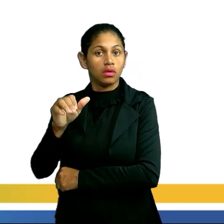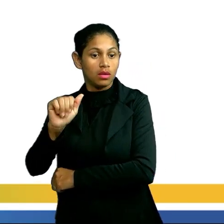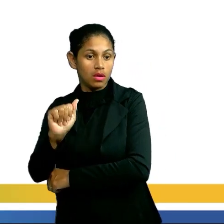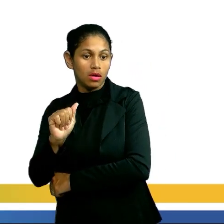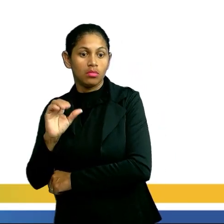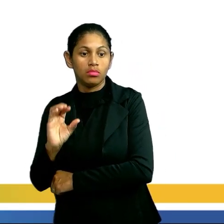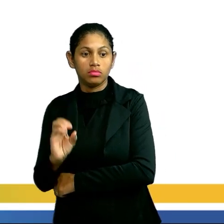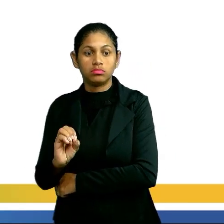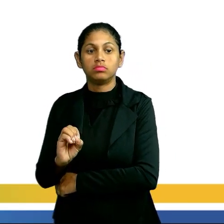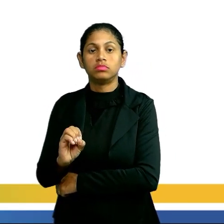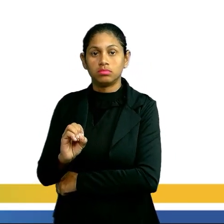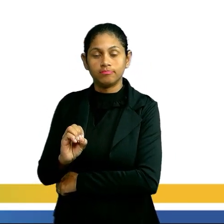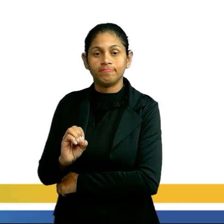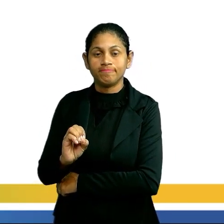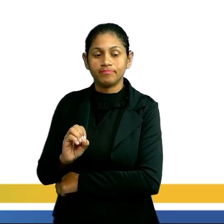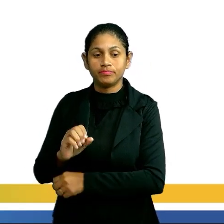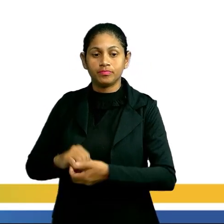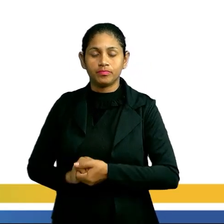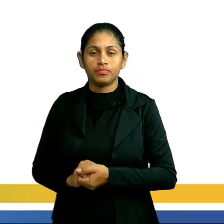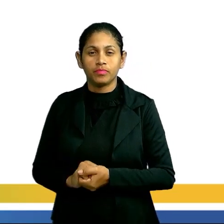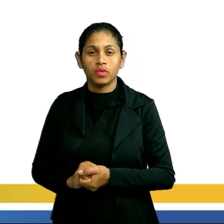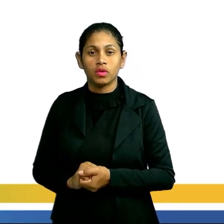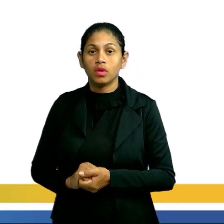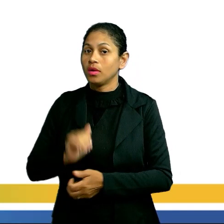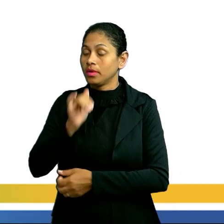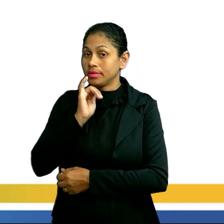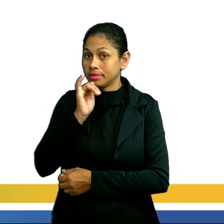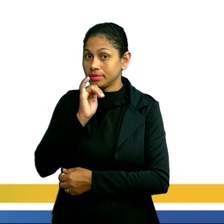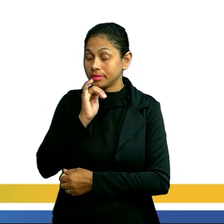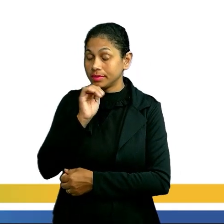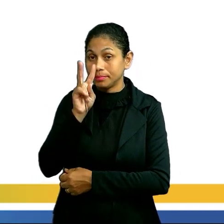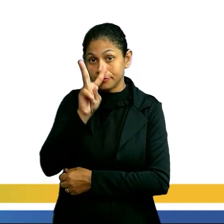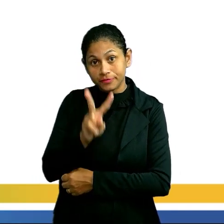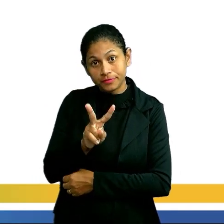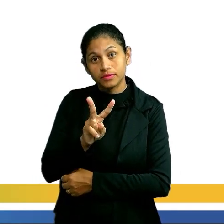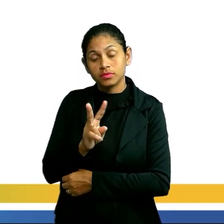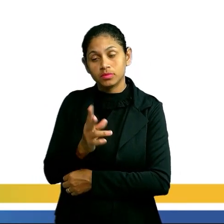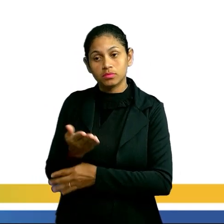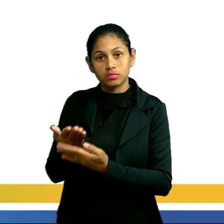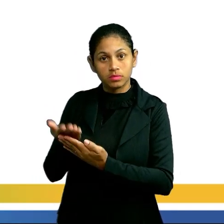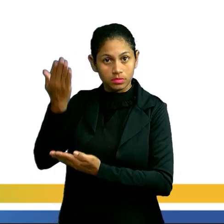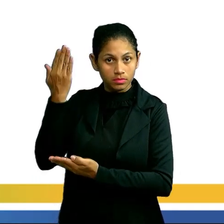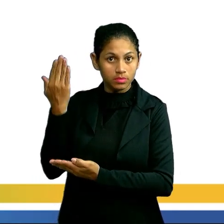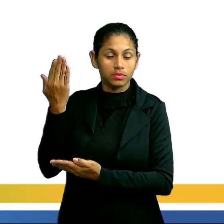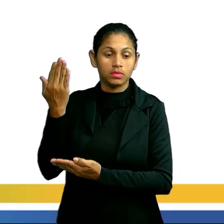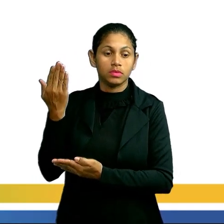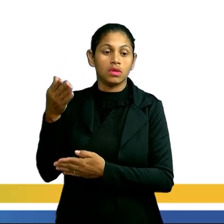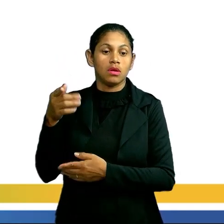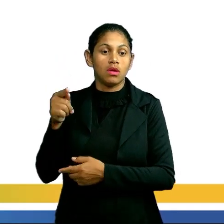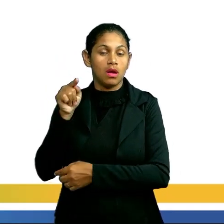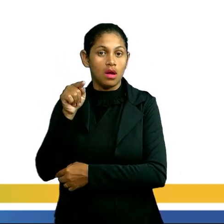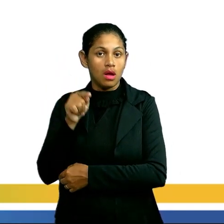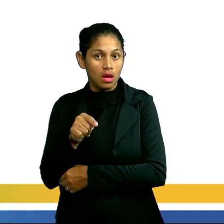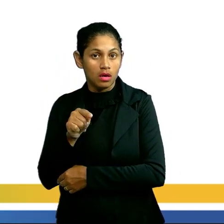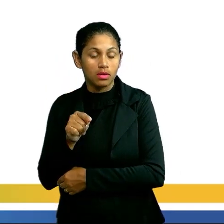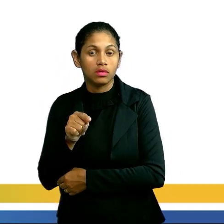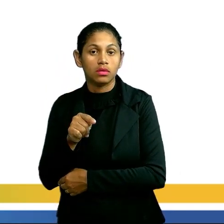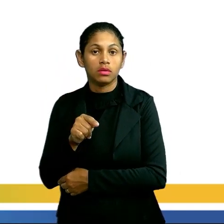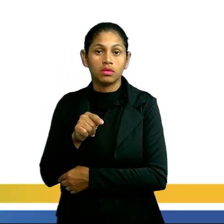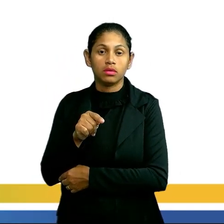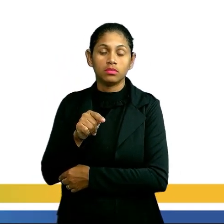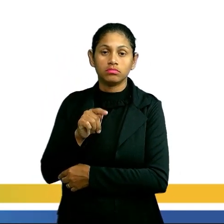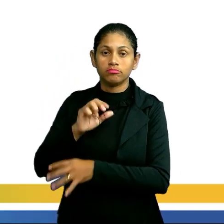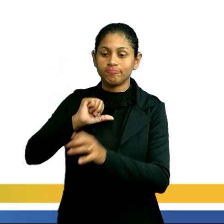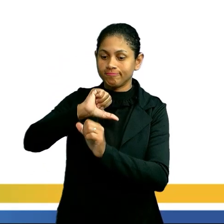como vimos no exemplo anterior de dilatação linear, aqui na dilatação superficial, a variação